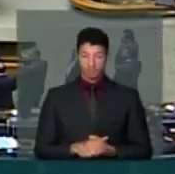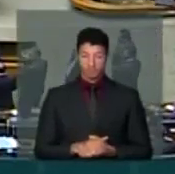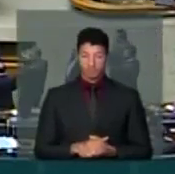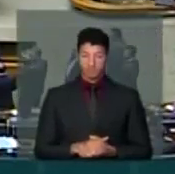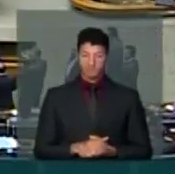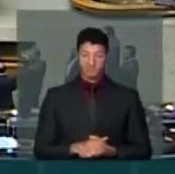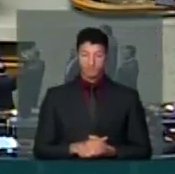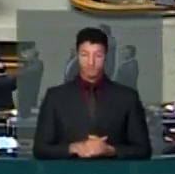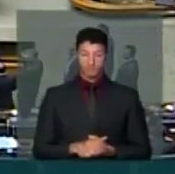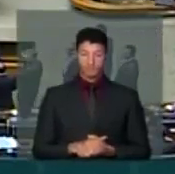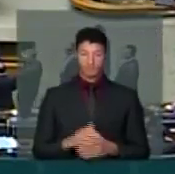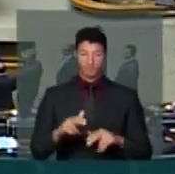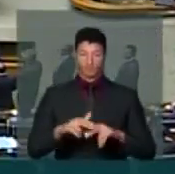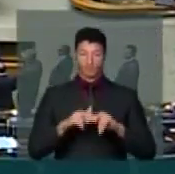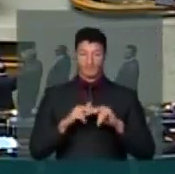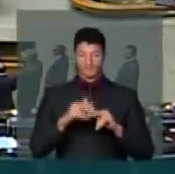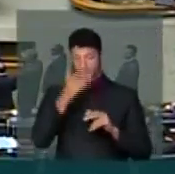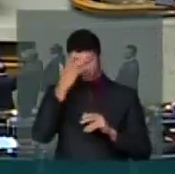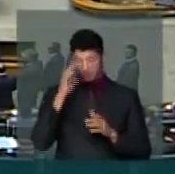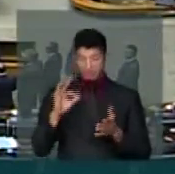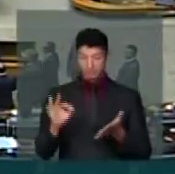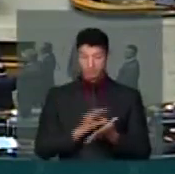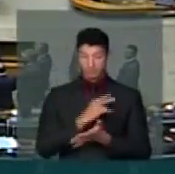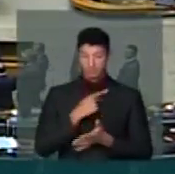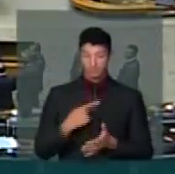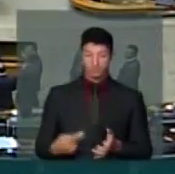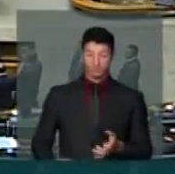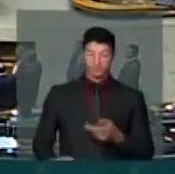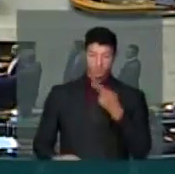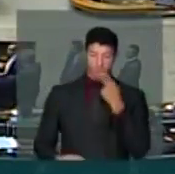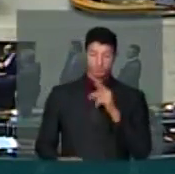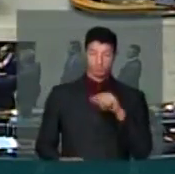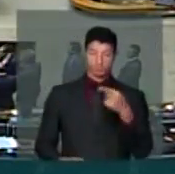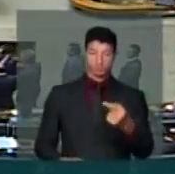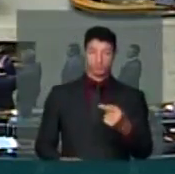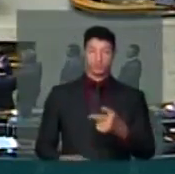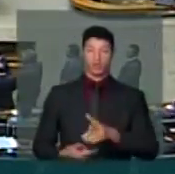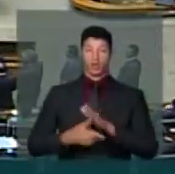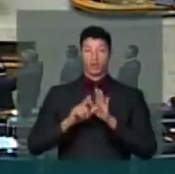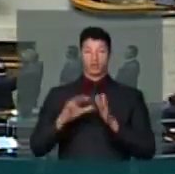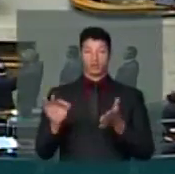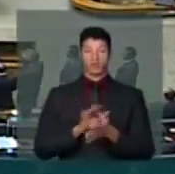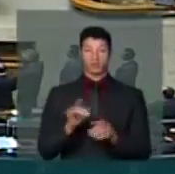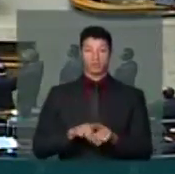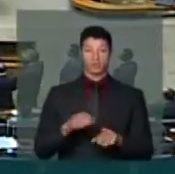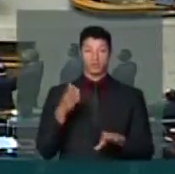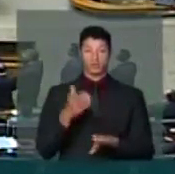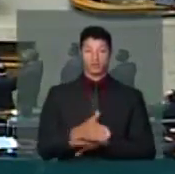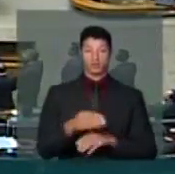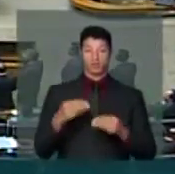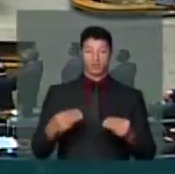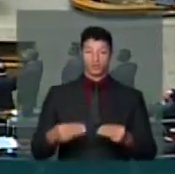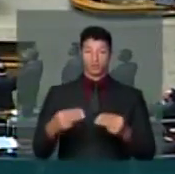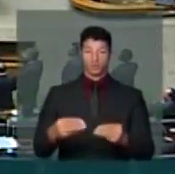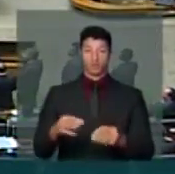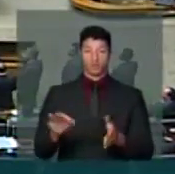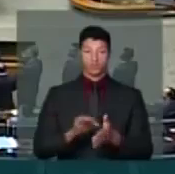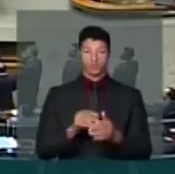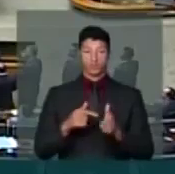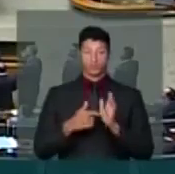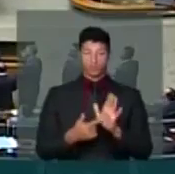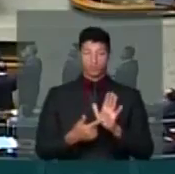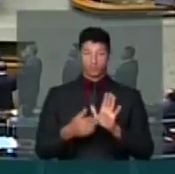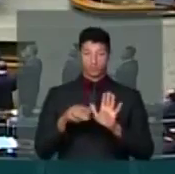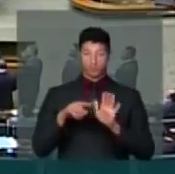Senhor presidente, pela ordem. Os inscritos, senhor presidente, vão falar depois? Antes dos inscritos e antes mesmo da intervenção do ministro, que está aqui sendo